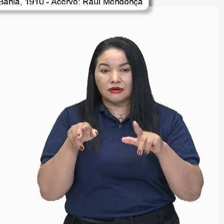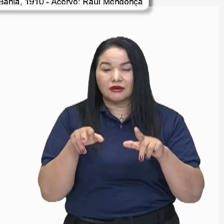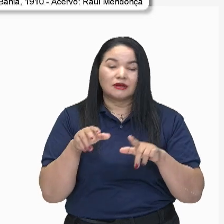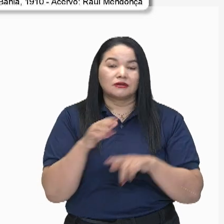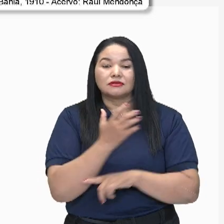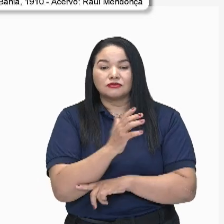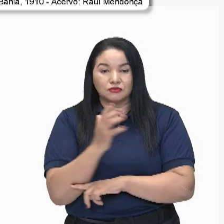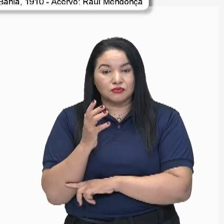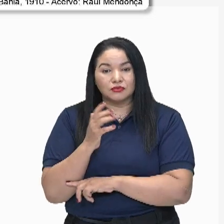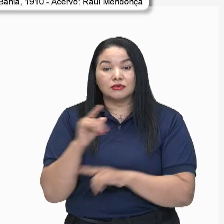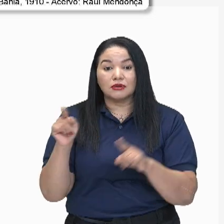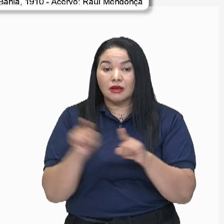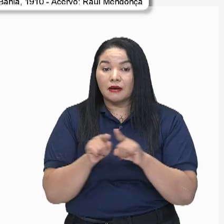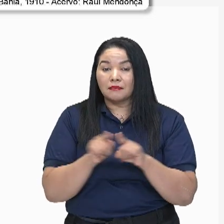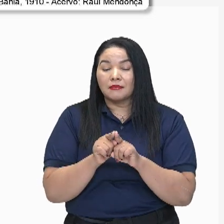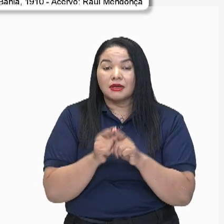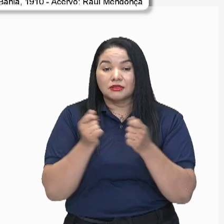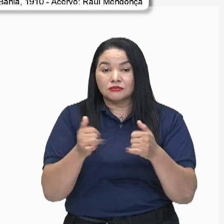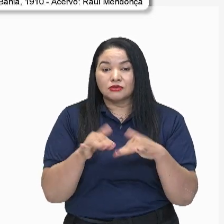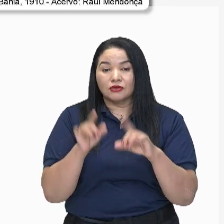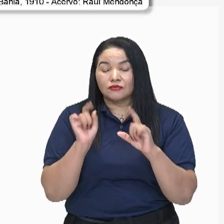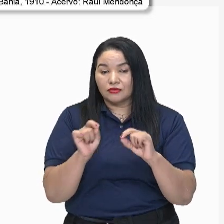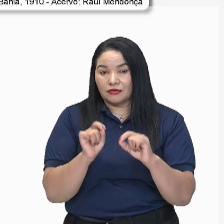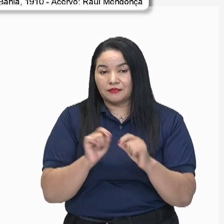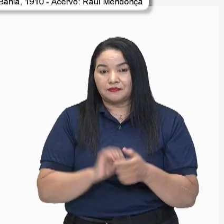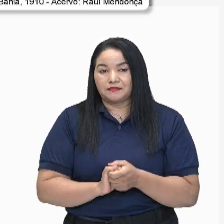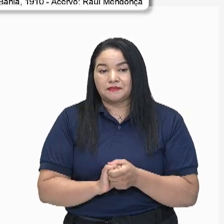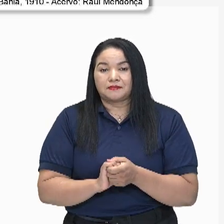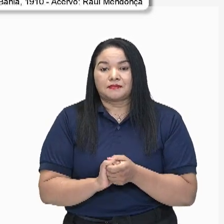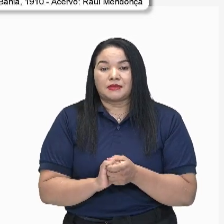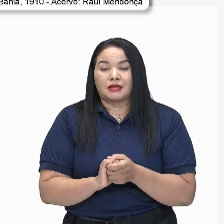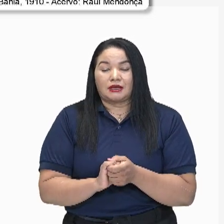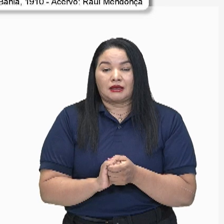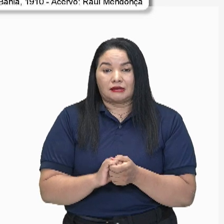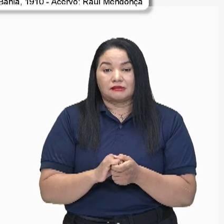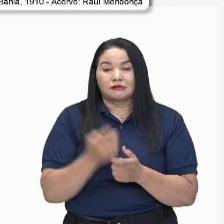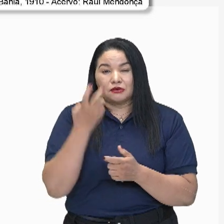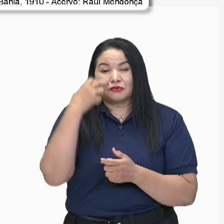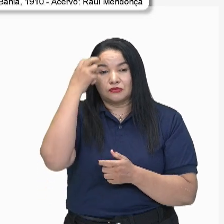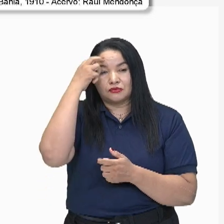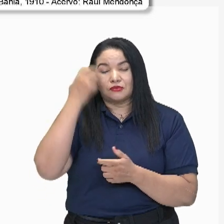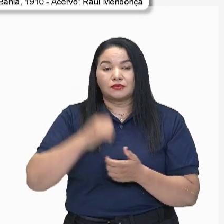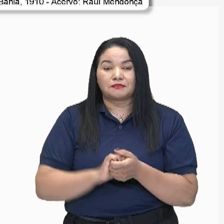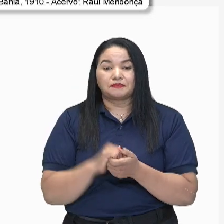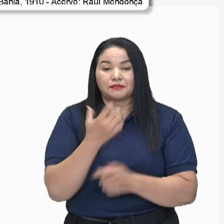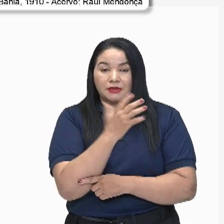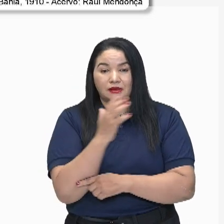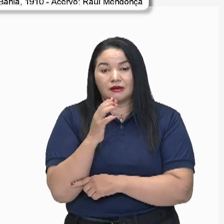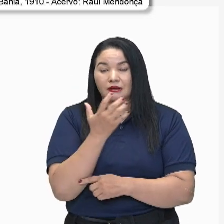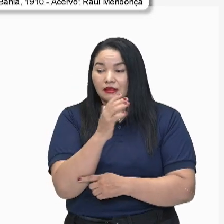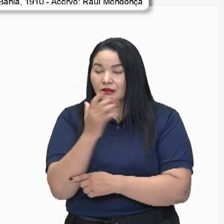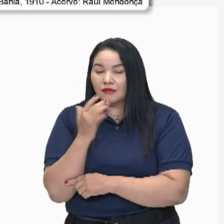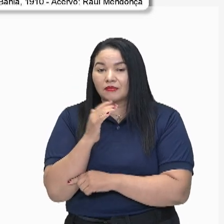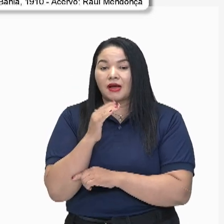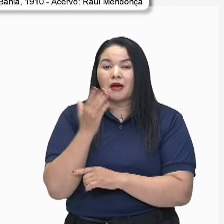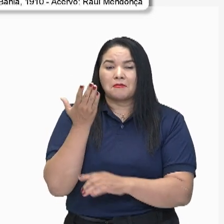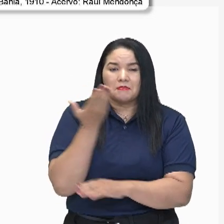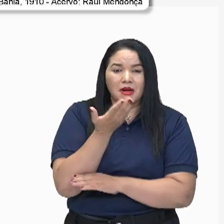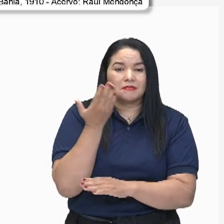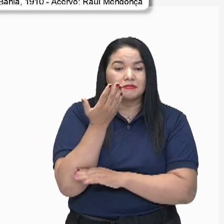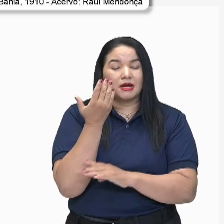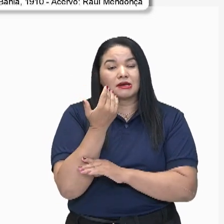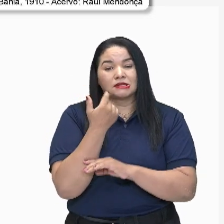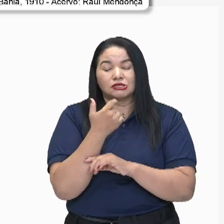né? Mas tudo isso para dizer o quê? Continuando. Cultura que vão de mata em mata, madeiras de grossura, até